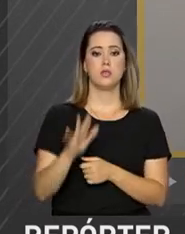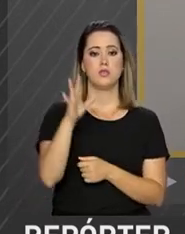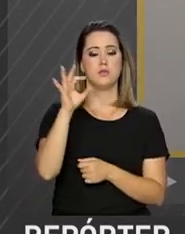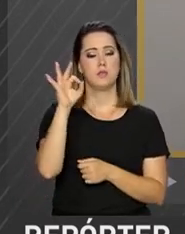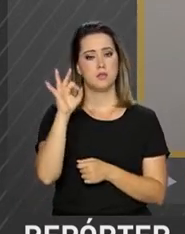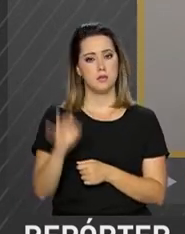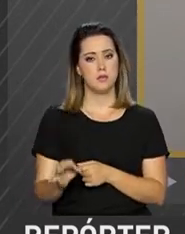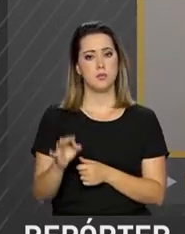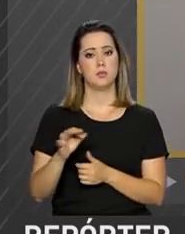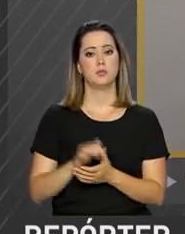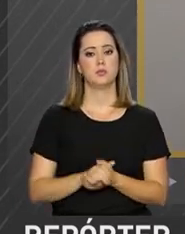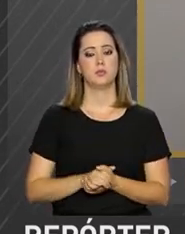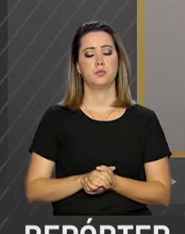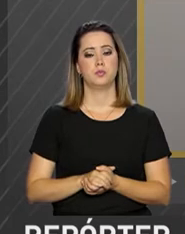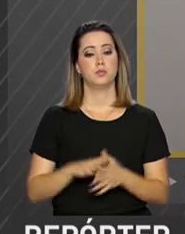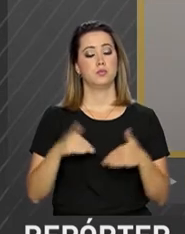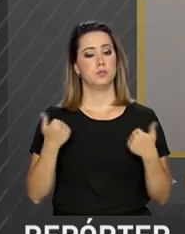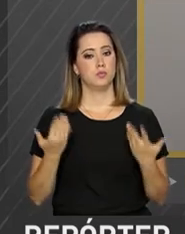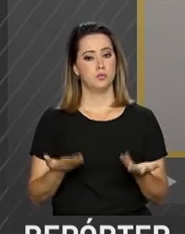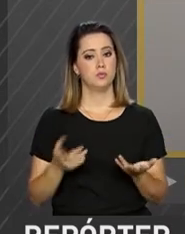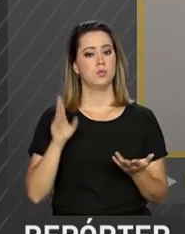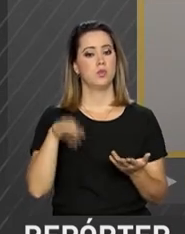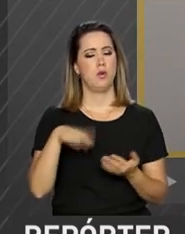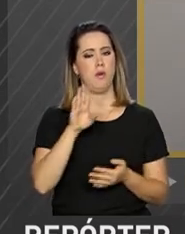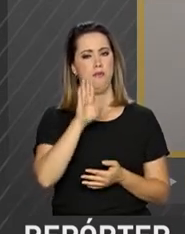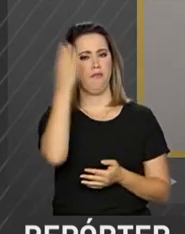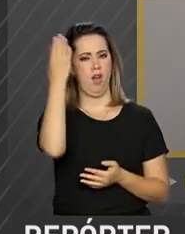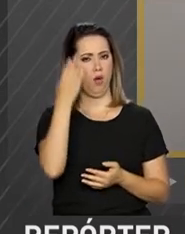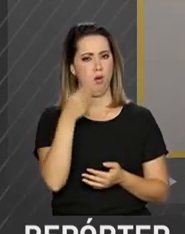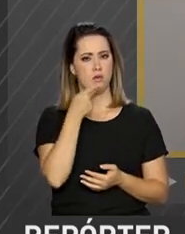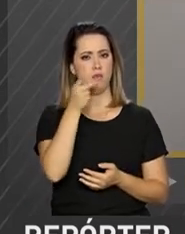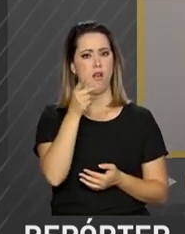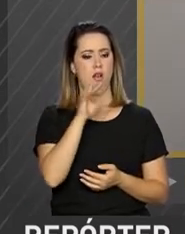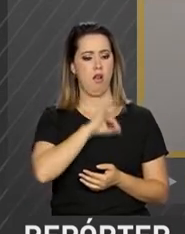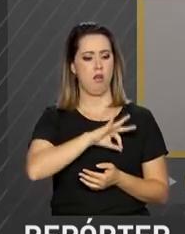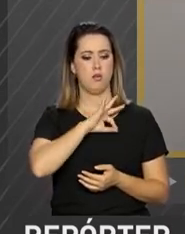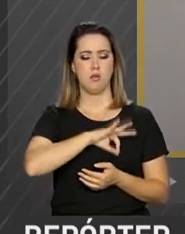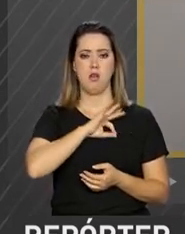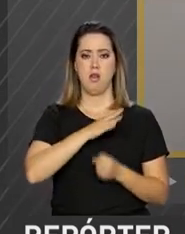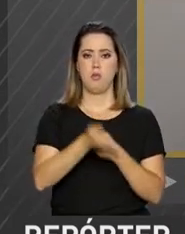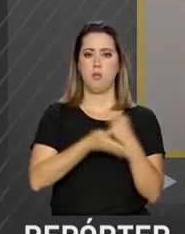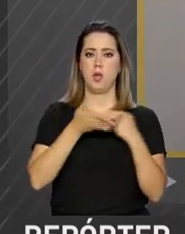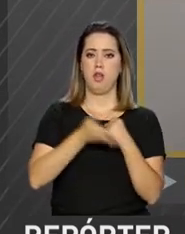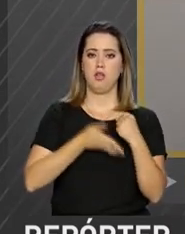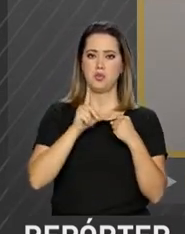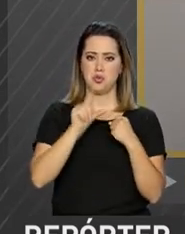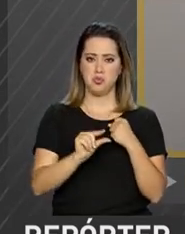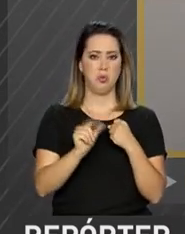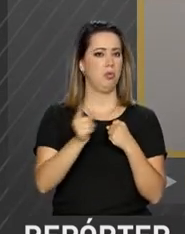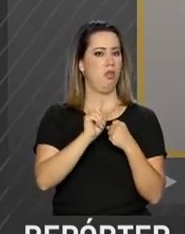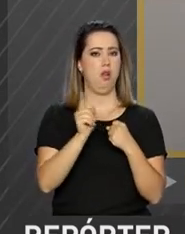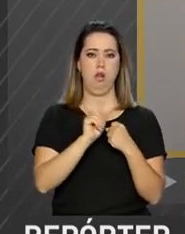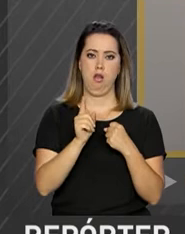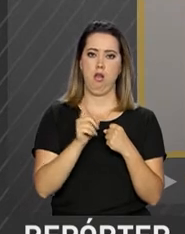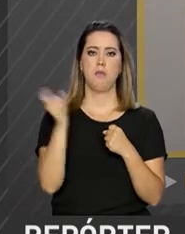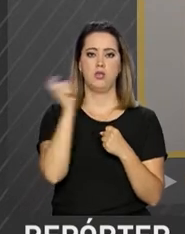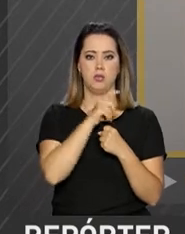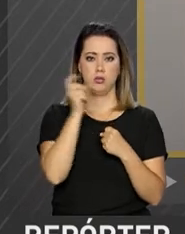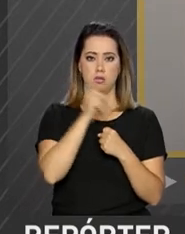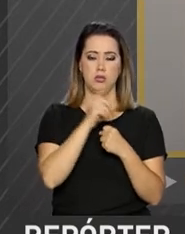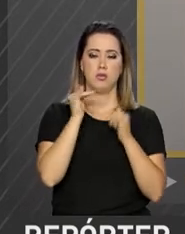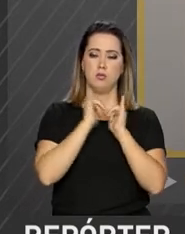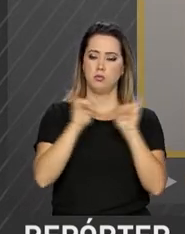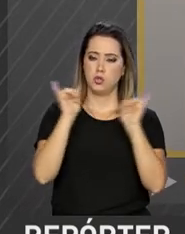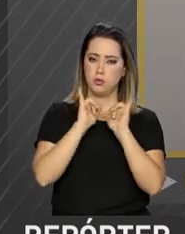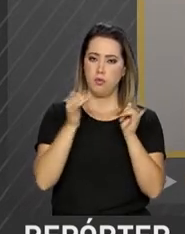de 2017. Portanto, são falsas essas notícias e eu peço a todos que divulguem esse vídeo para esclarecer a população